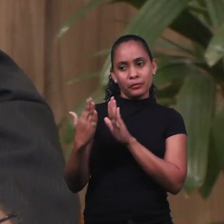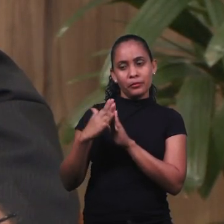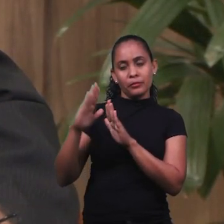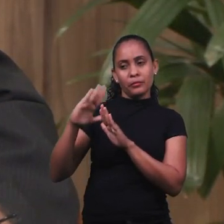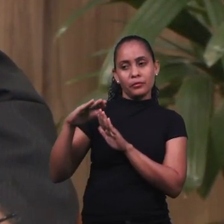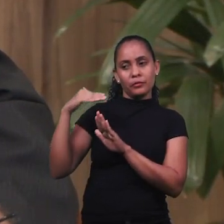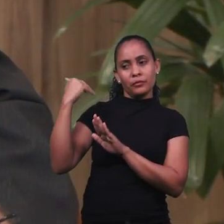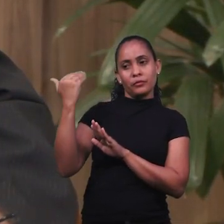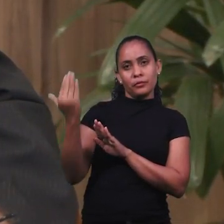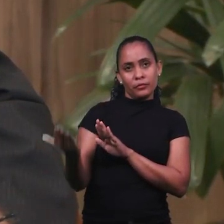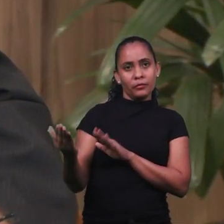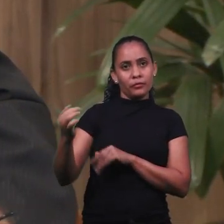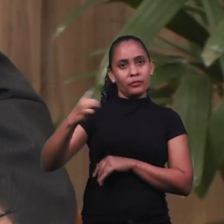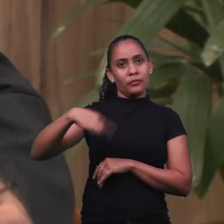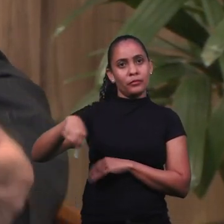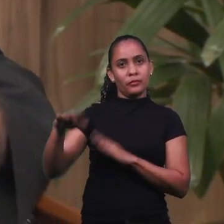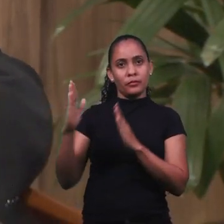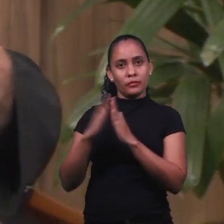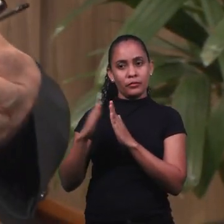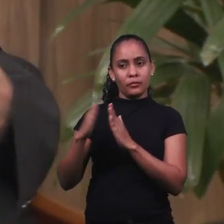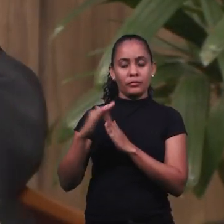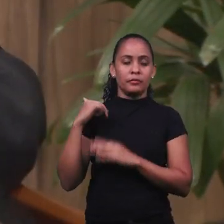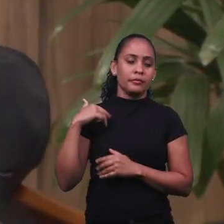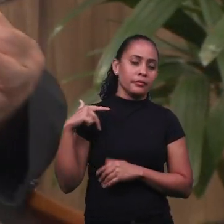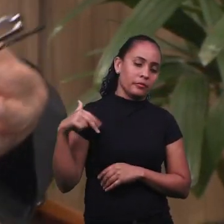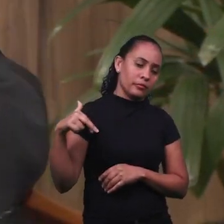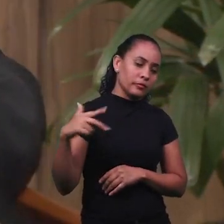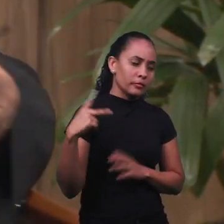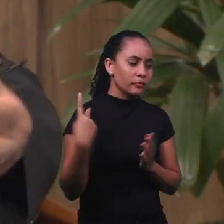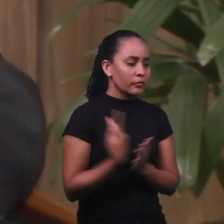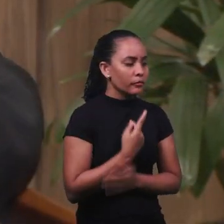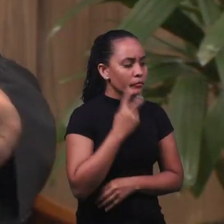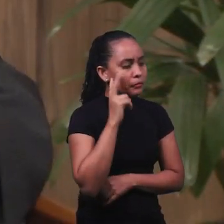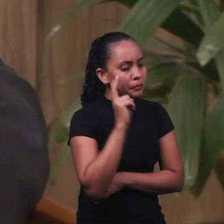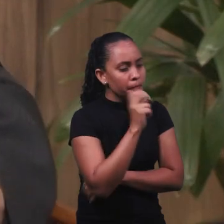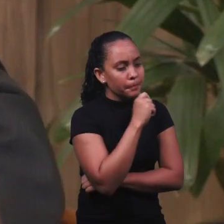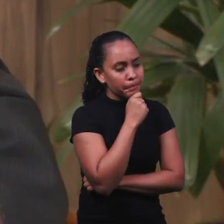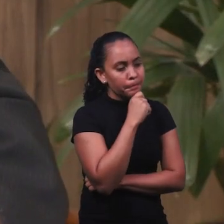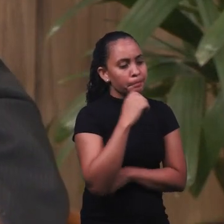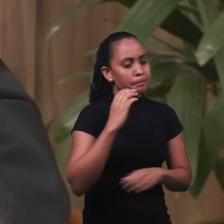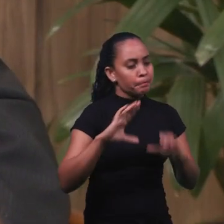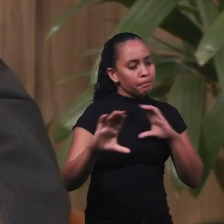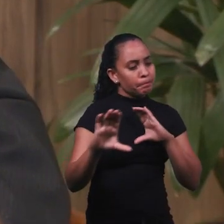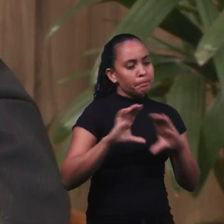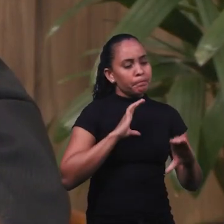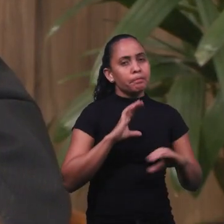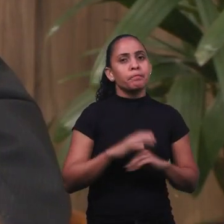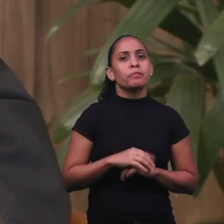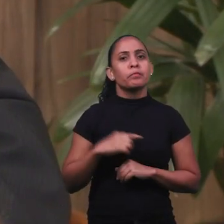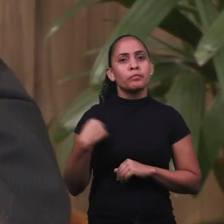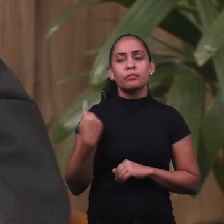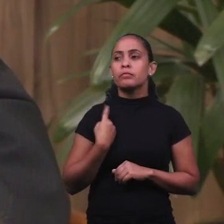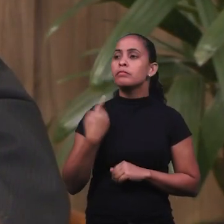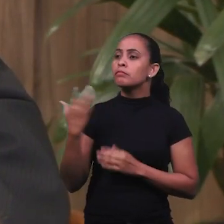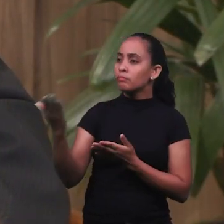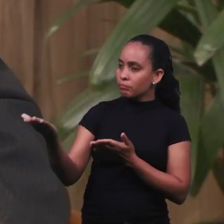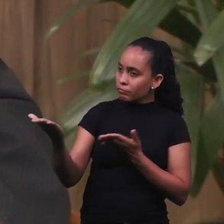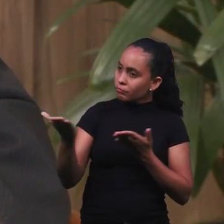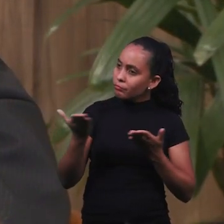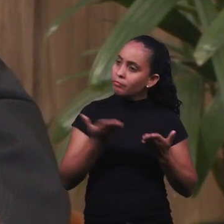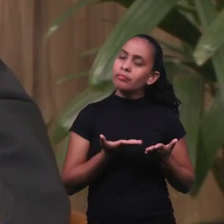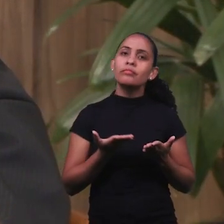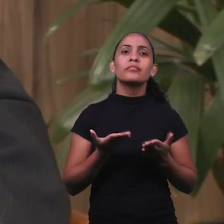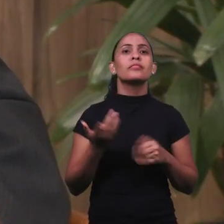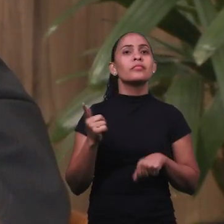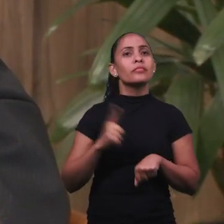ao lado, e a família desceu ali para ver o que estava acontecendo, os louvores cantados, fizemos o convite, a partir